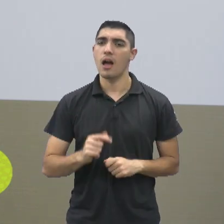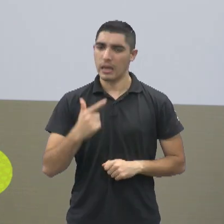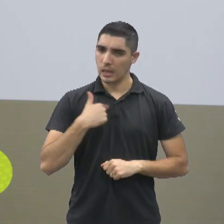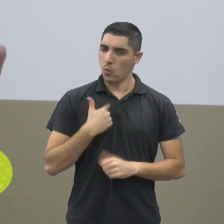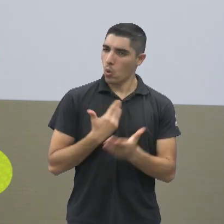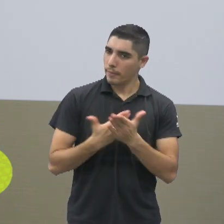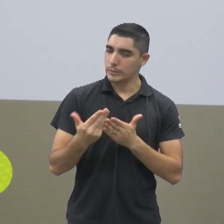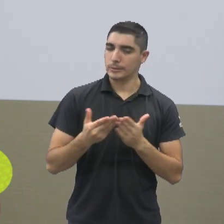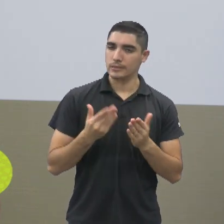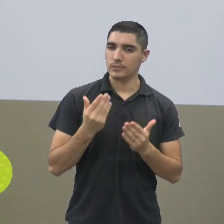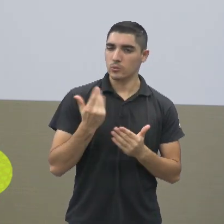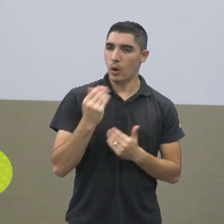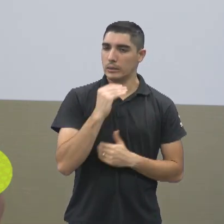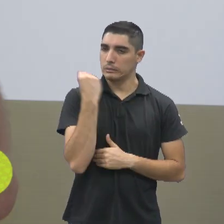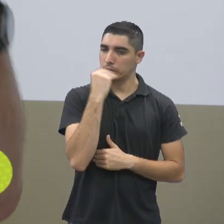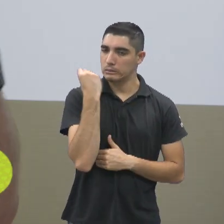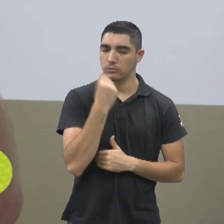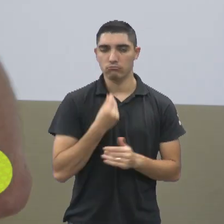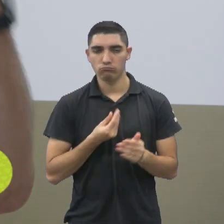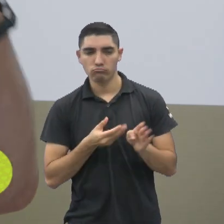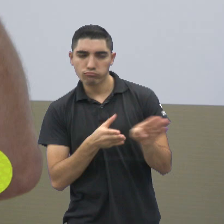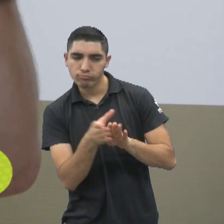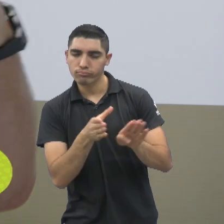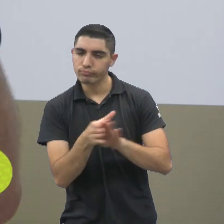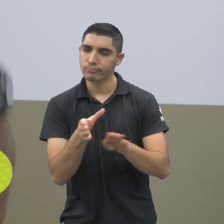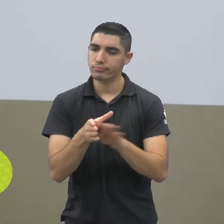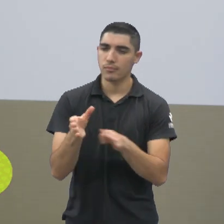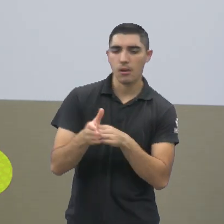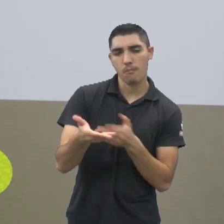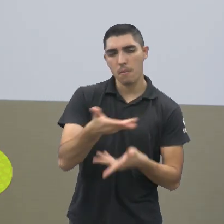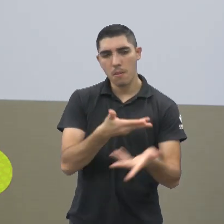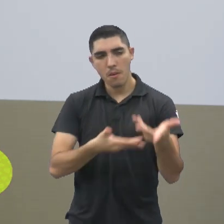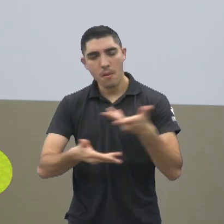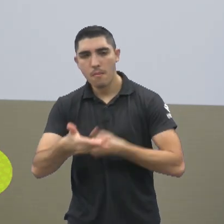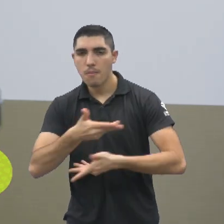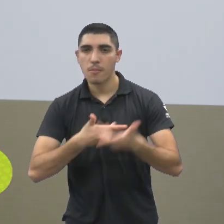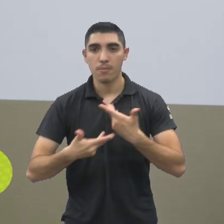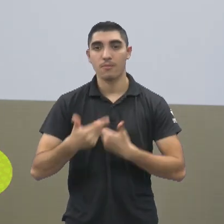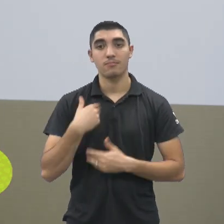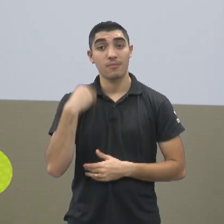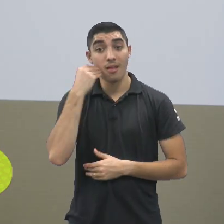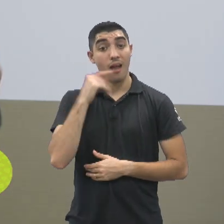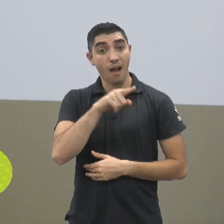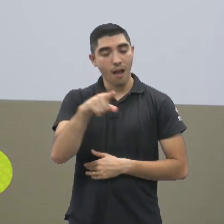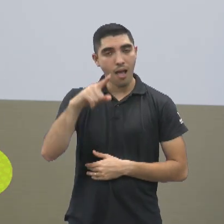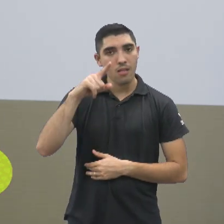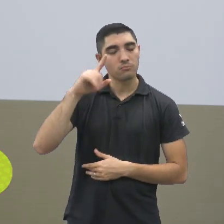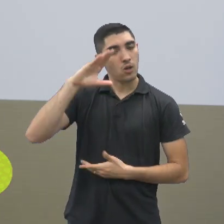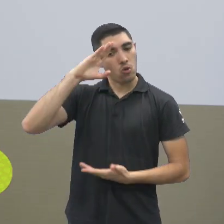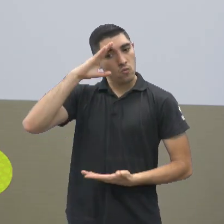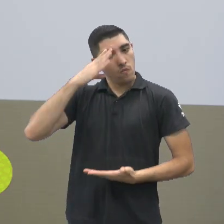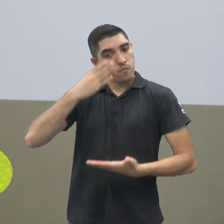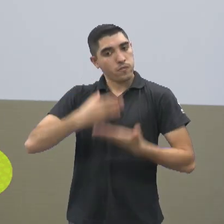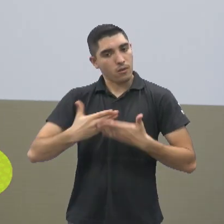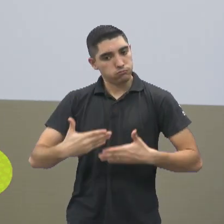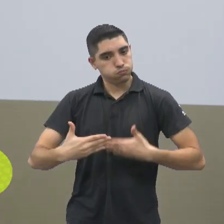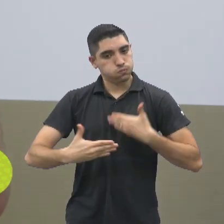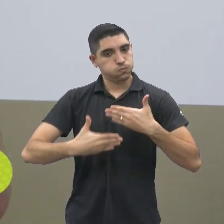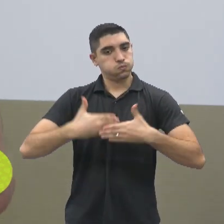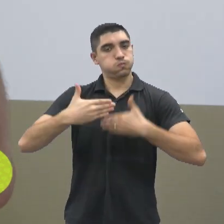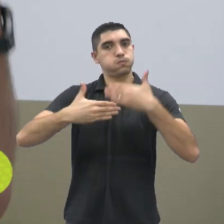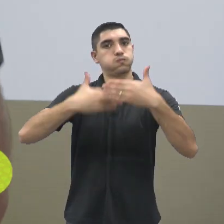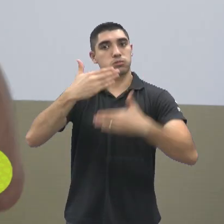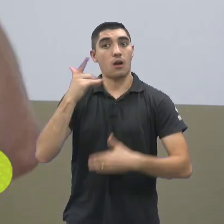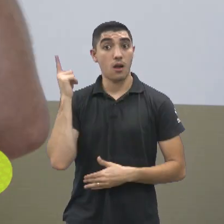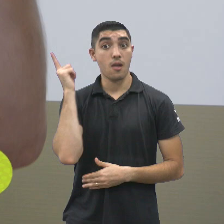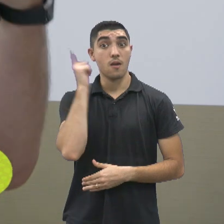E jogo a jogo, não pensar no próximo, tem que ir mostrando, a gente vai passo a passo, com isso a gente vai uma crescente, a gente